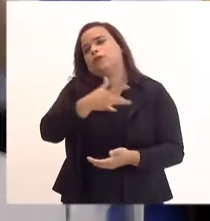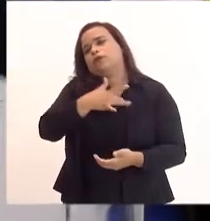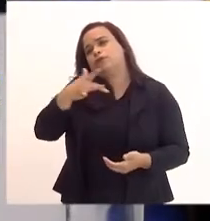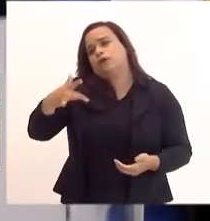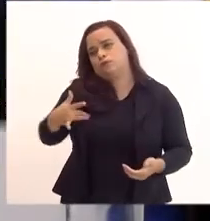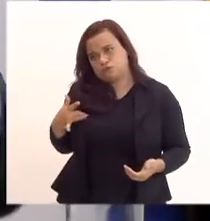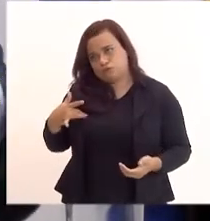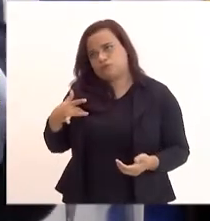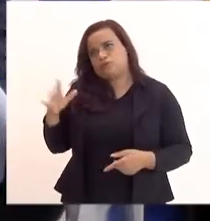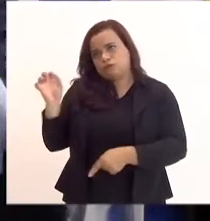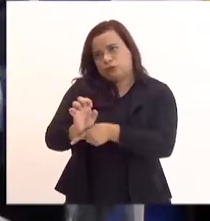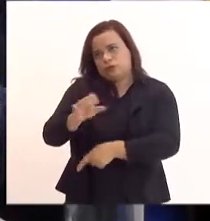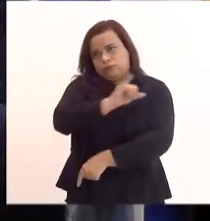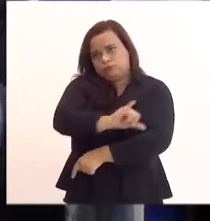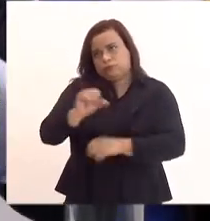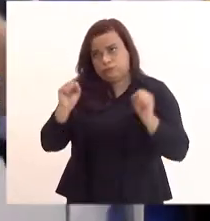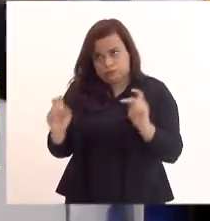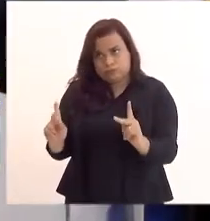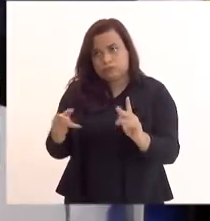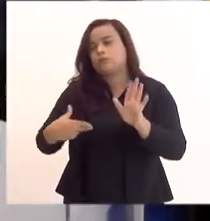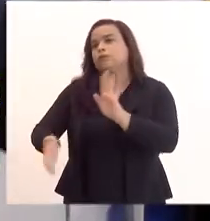Eu quero fazer essa proposta aqui.